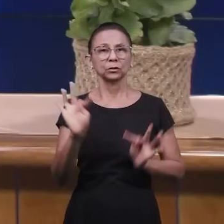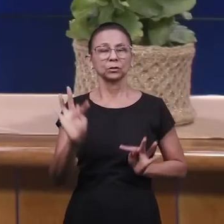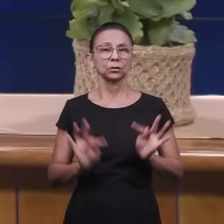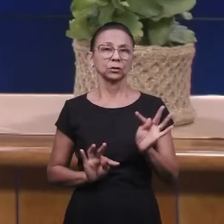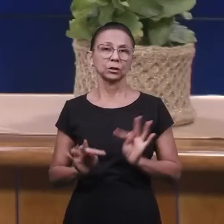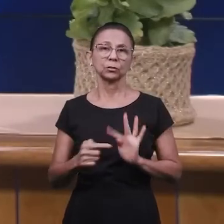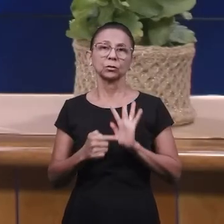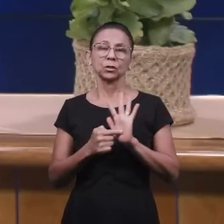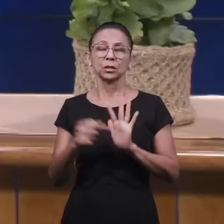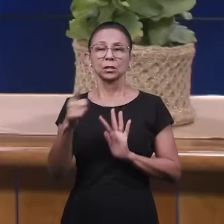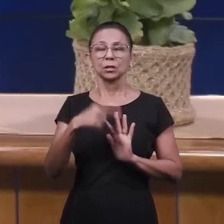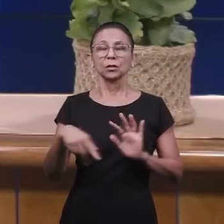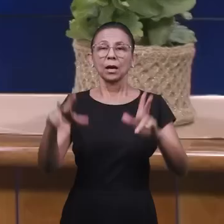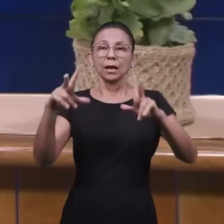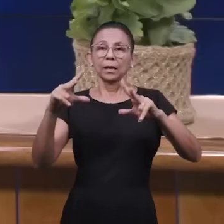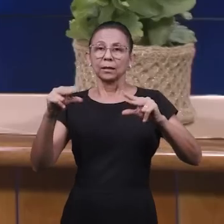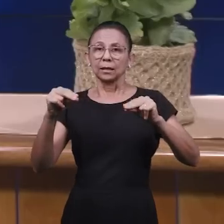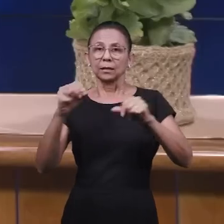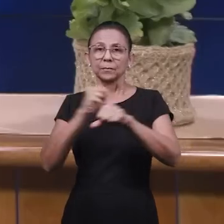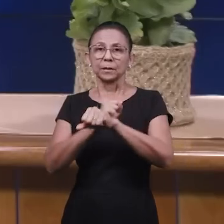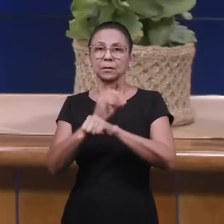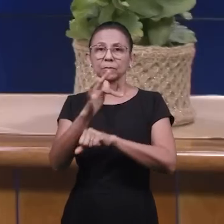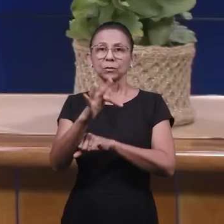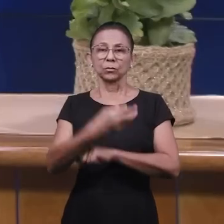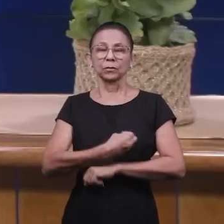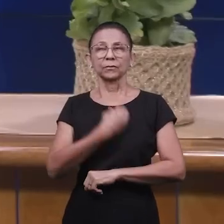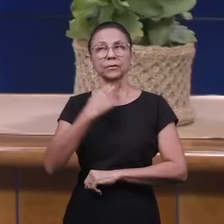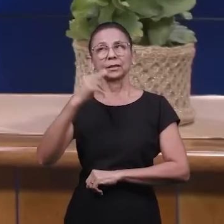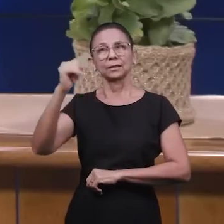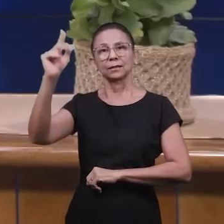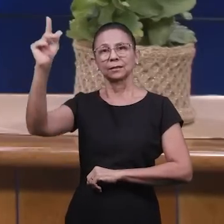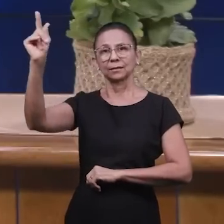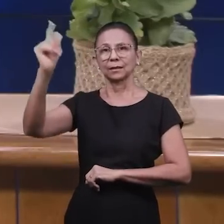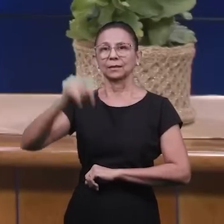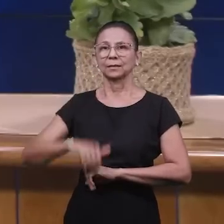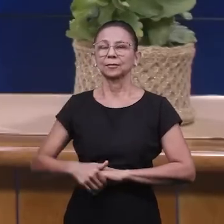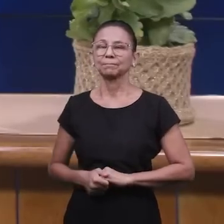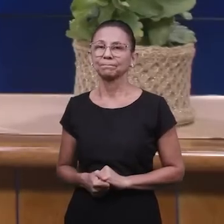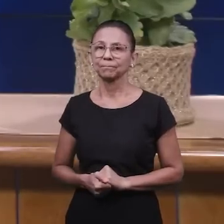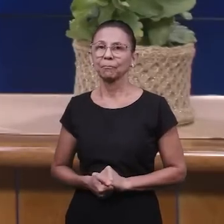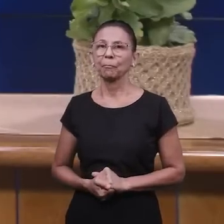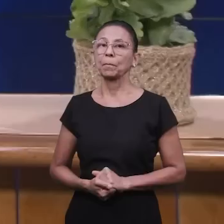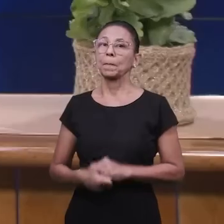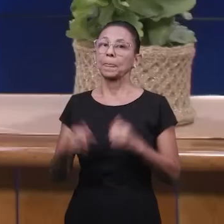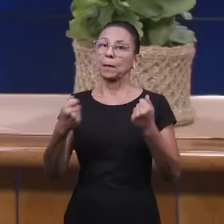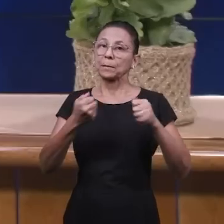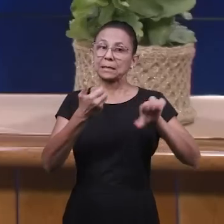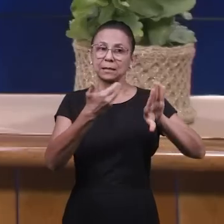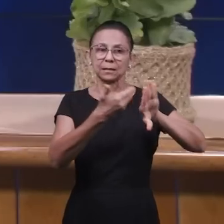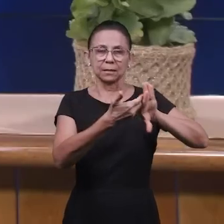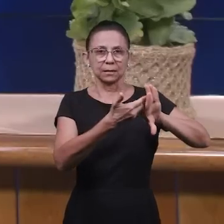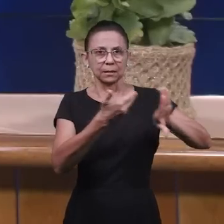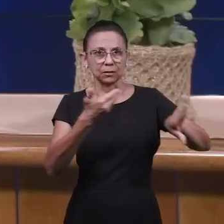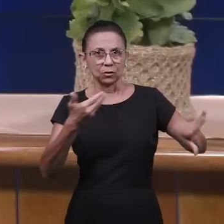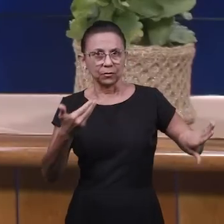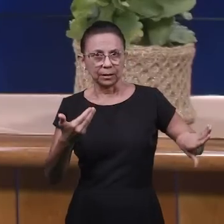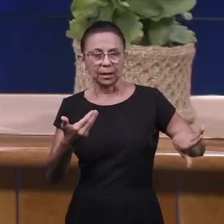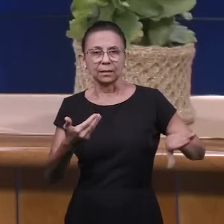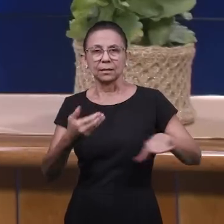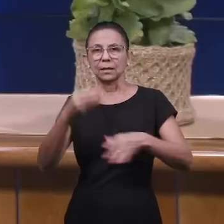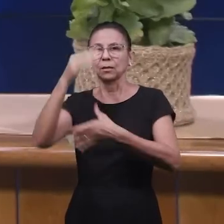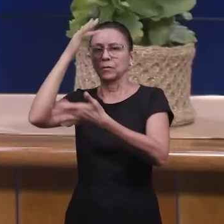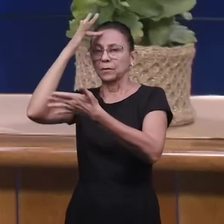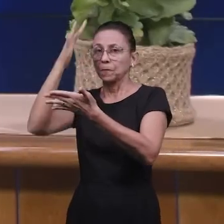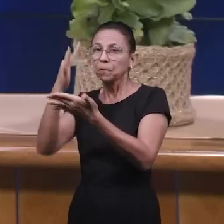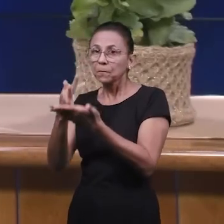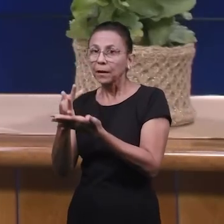criamos. Ela é bênção, é presente, é dádiva de Deus. Porque o texto fala sobre isso. Porque há um